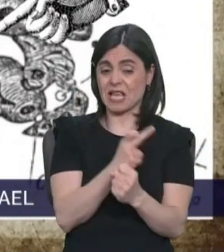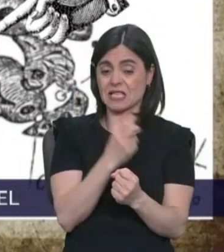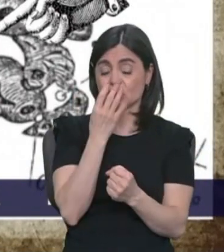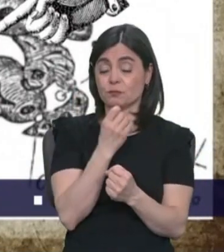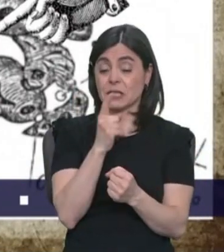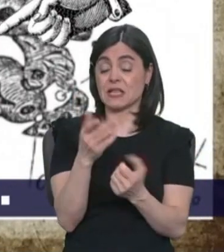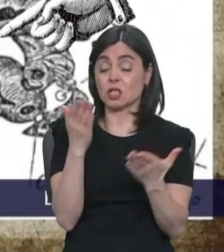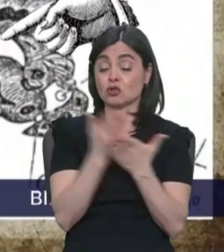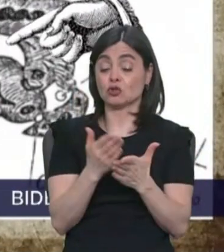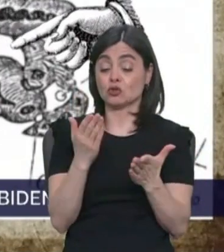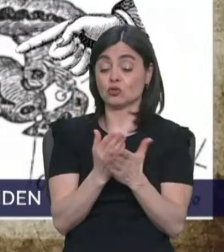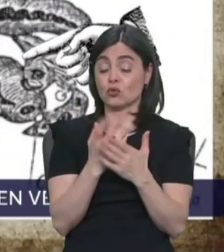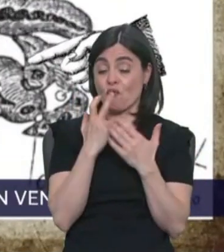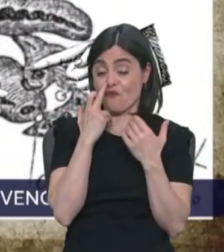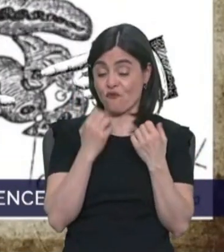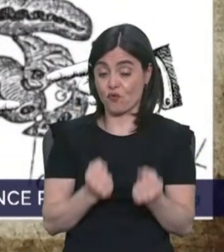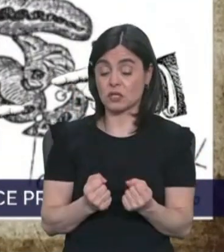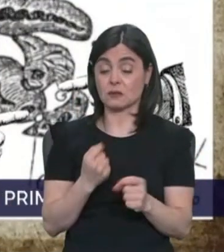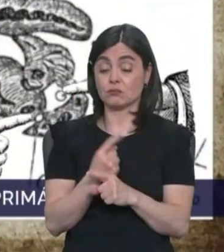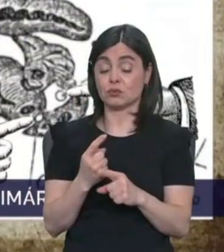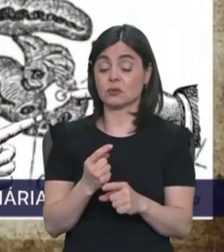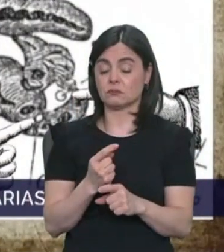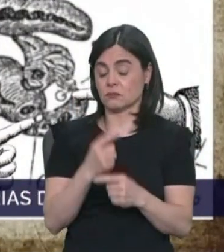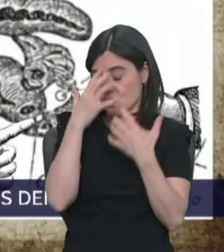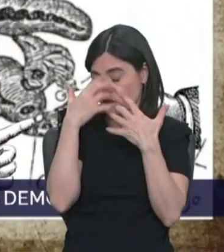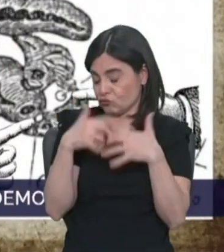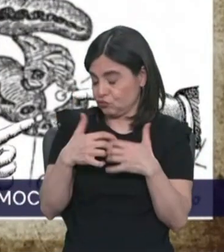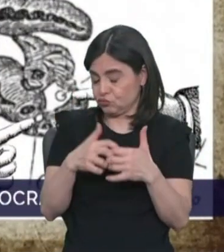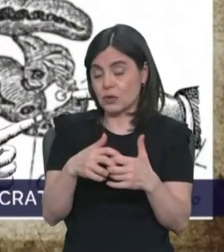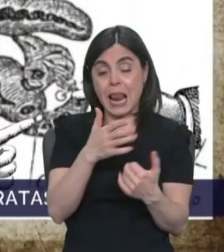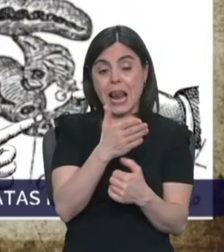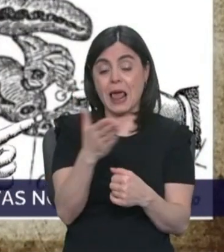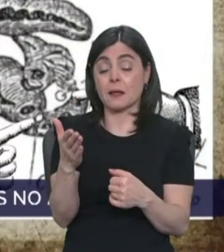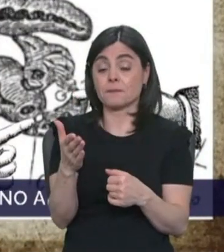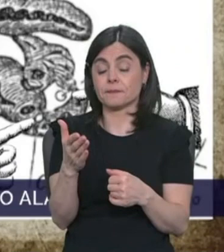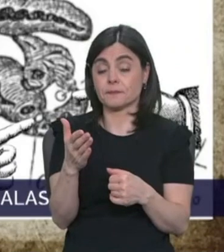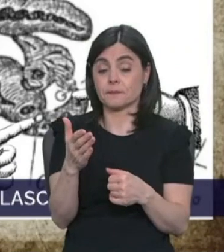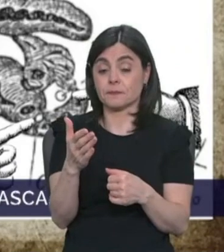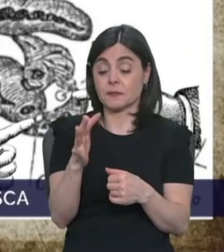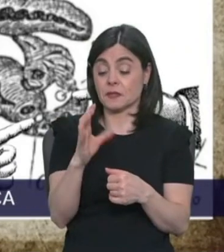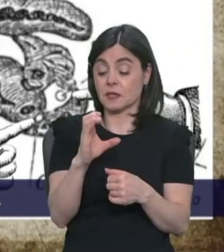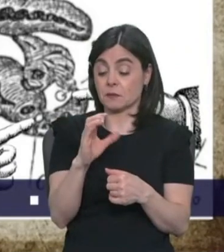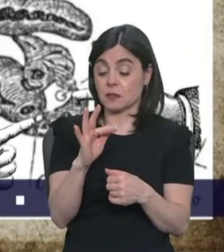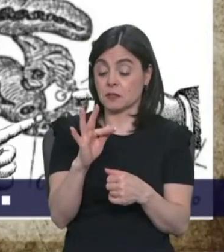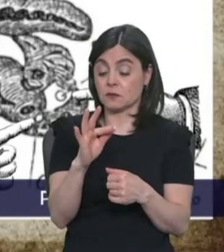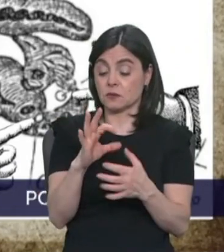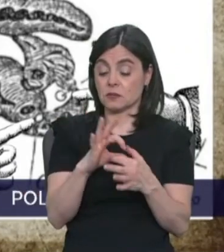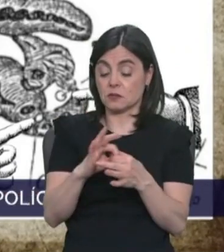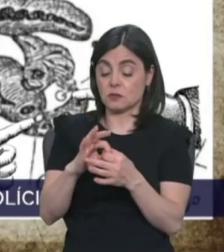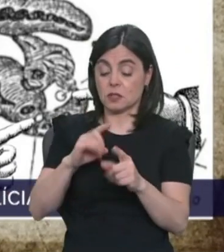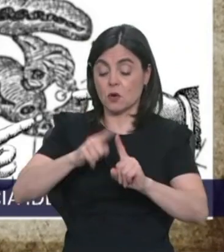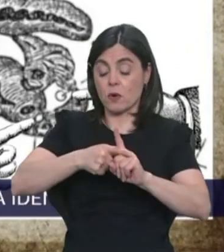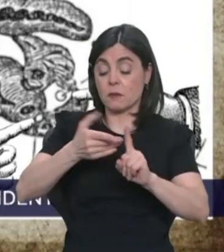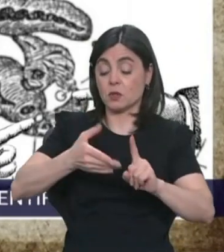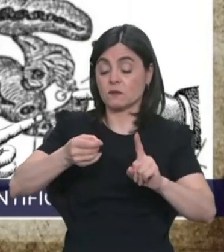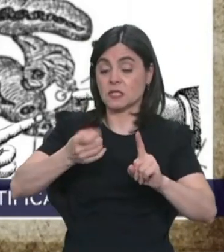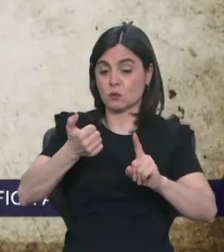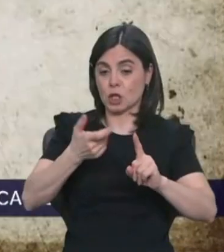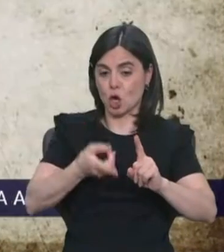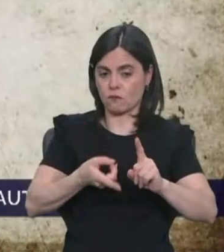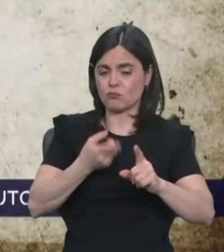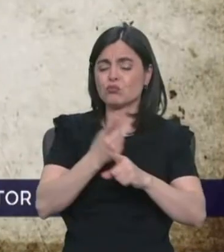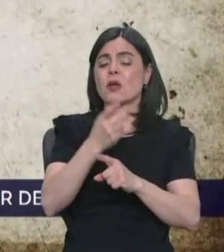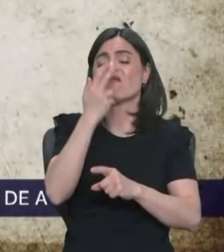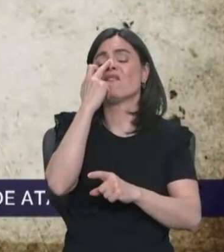deste estudo. Força porque, de facto, é inequívoco, estão ali, aquele carbono 14 associado ao ano de 1859. Porquê que é a